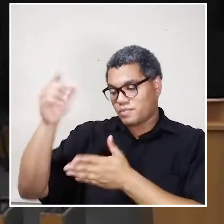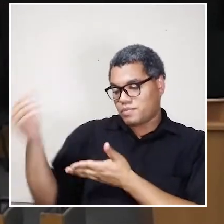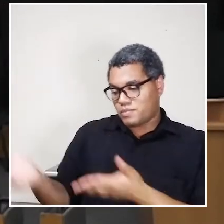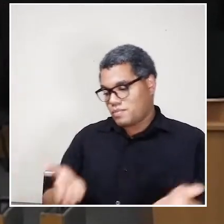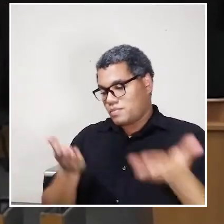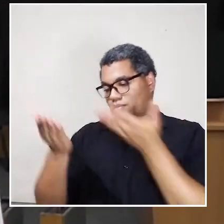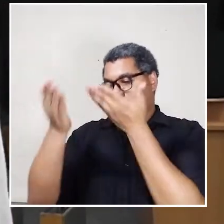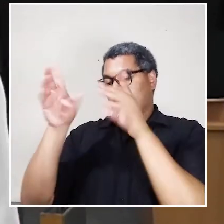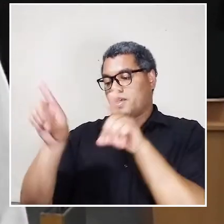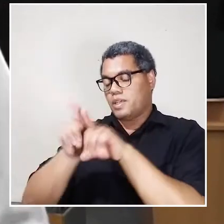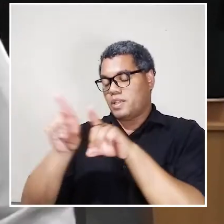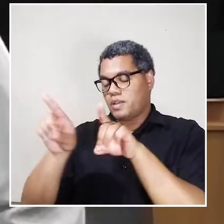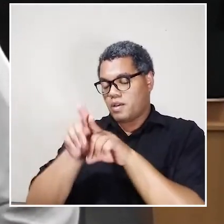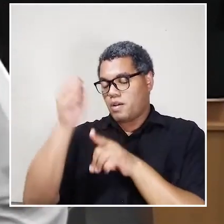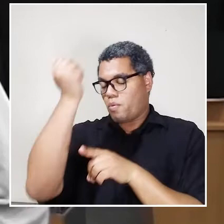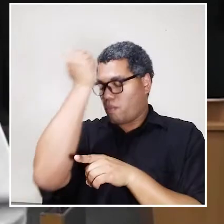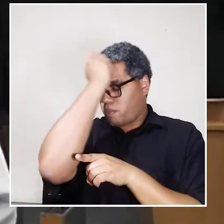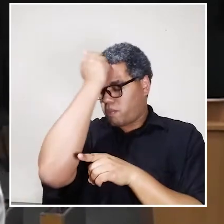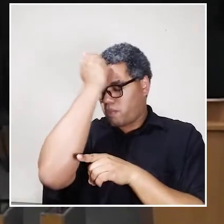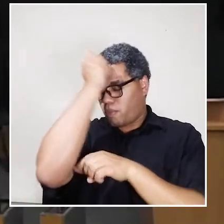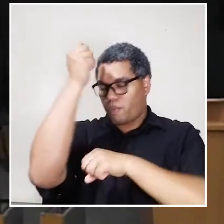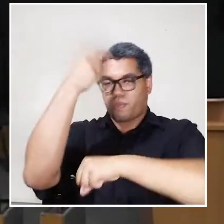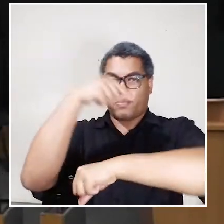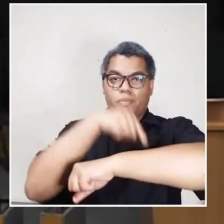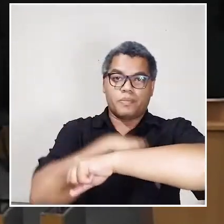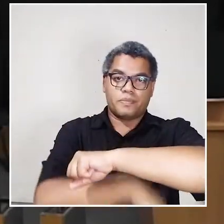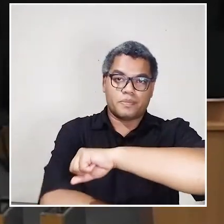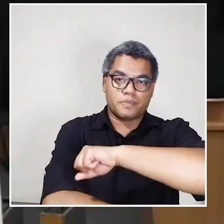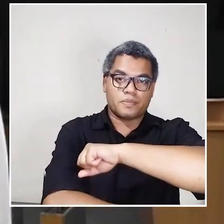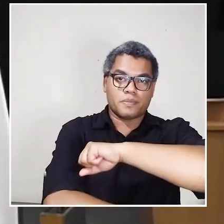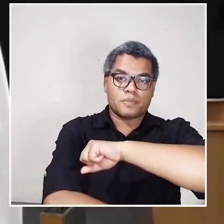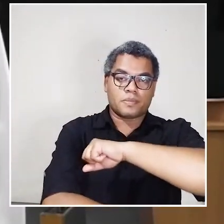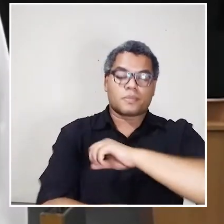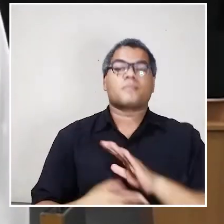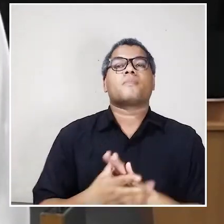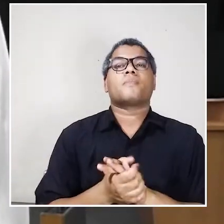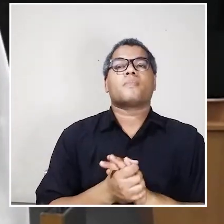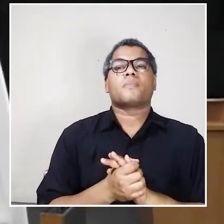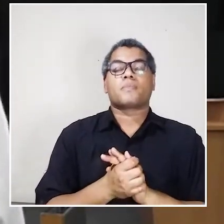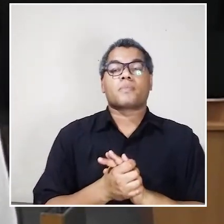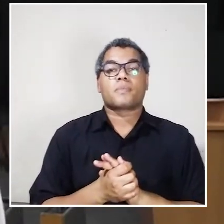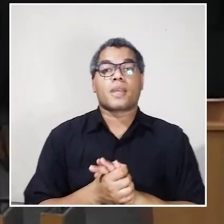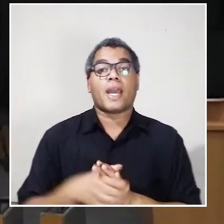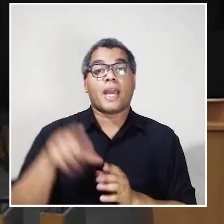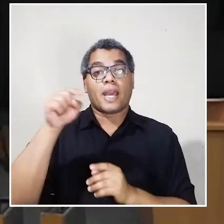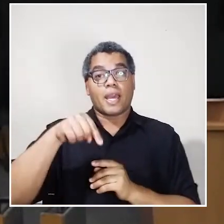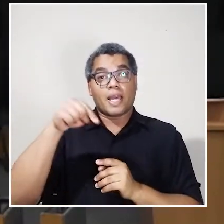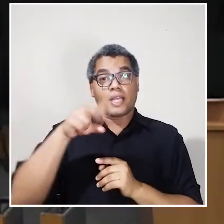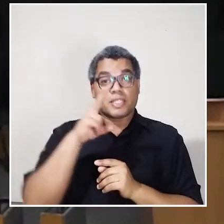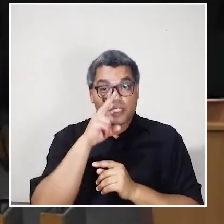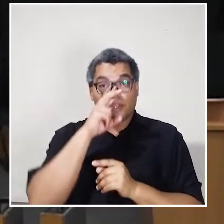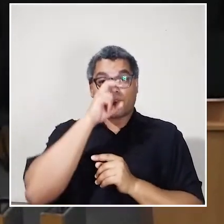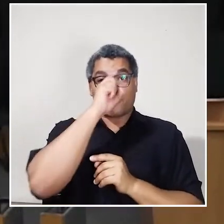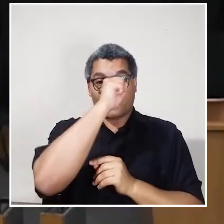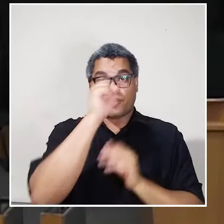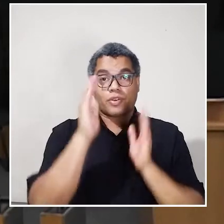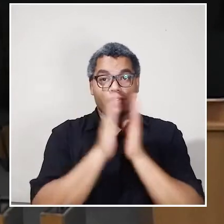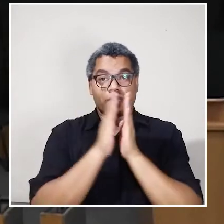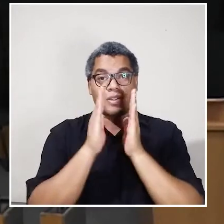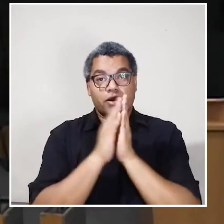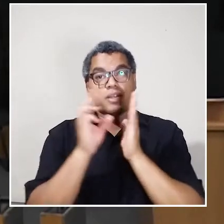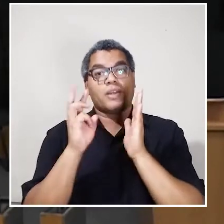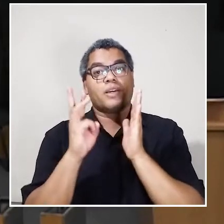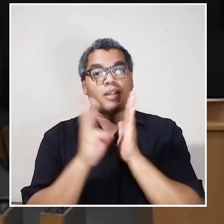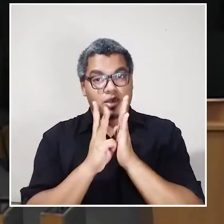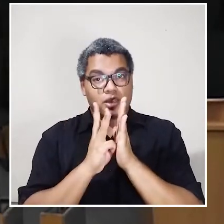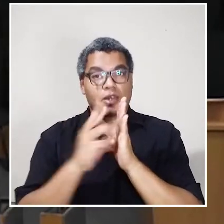profunda contrição perante o Senhor. Inegavelmente, o grosso da oração de Daniel